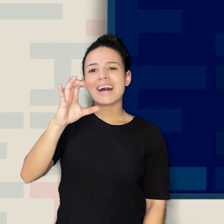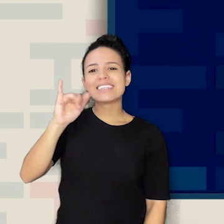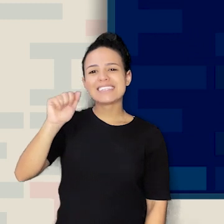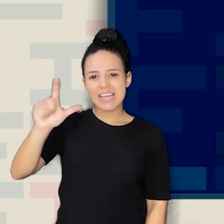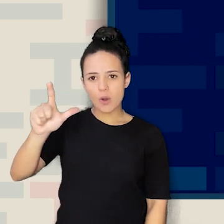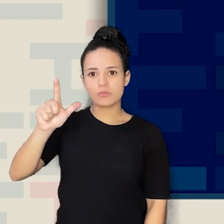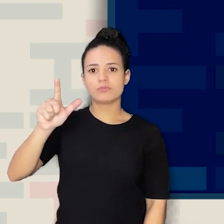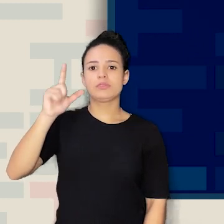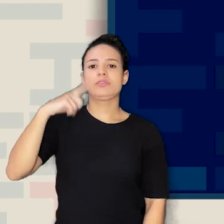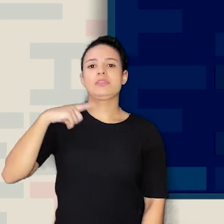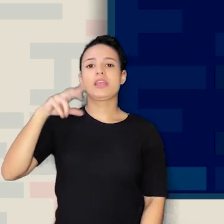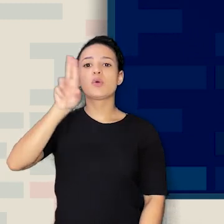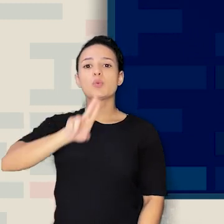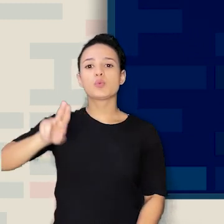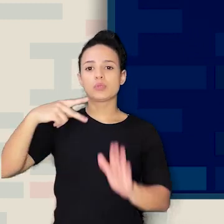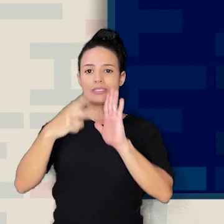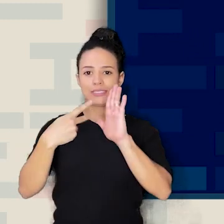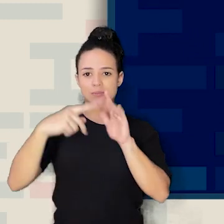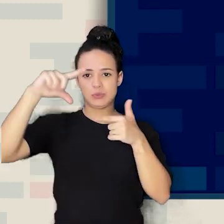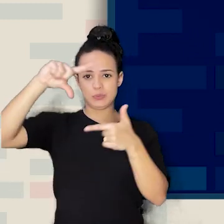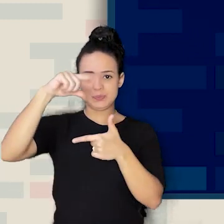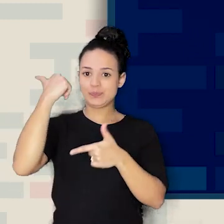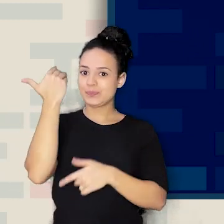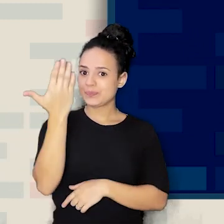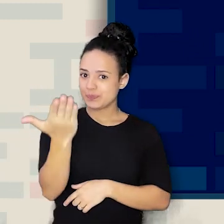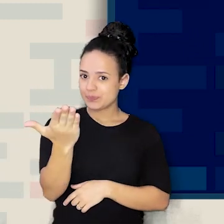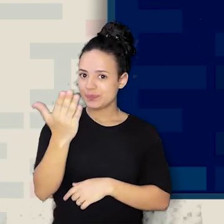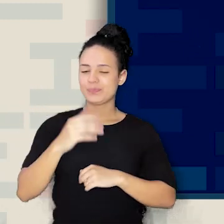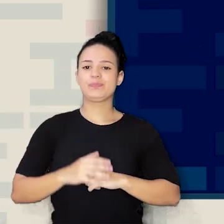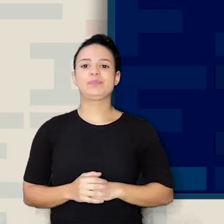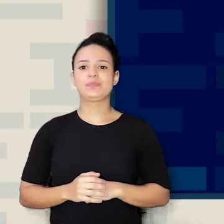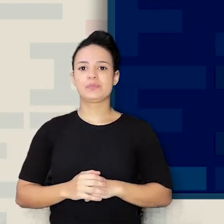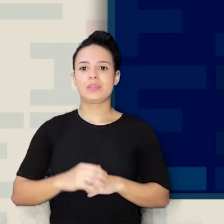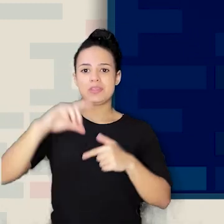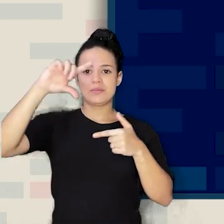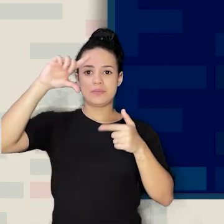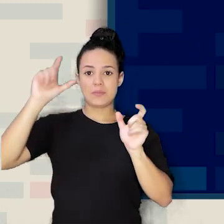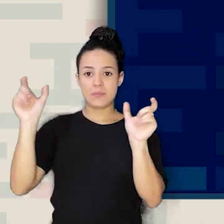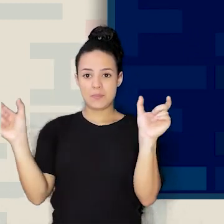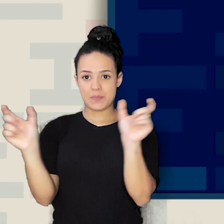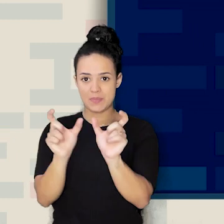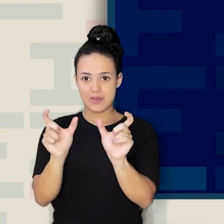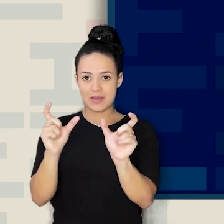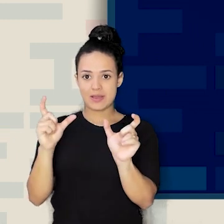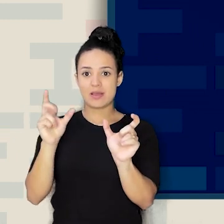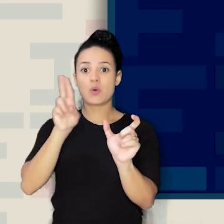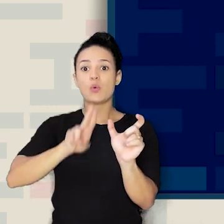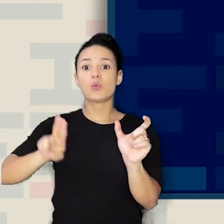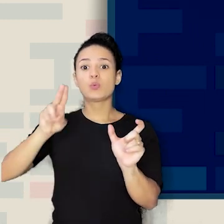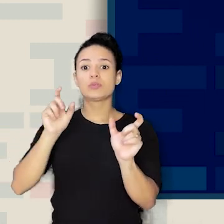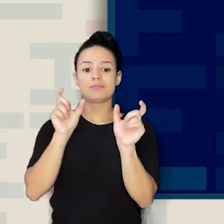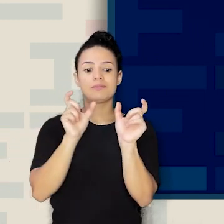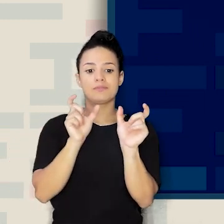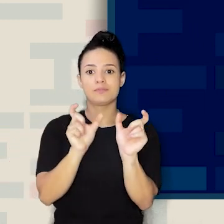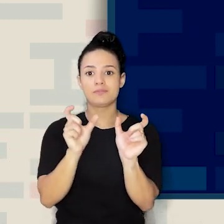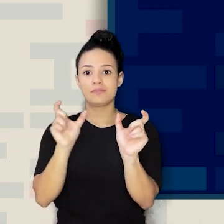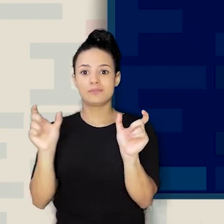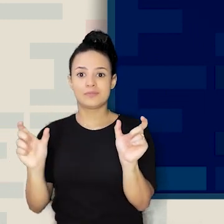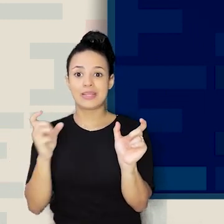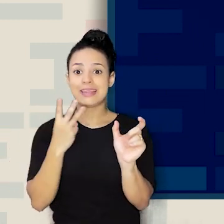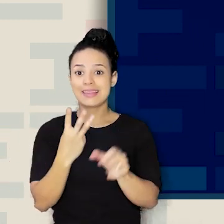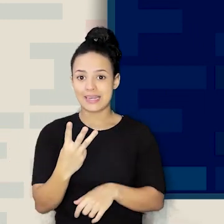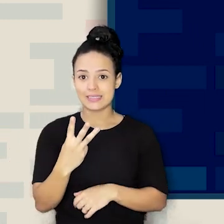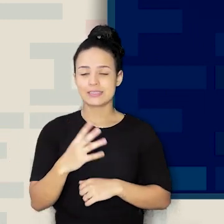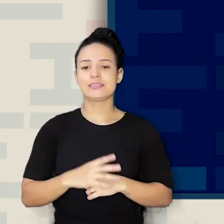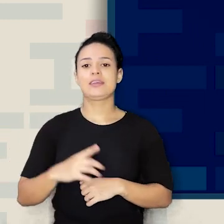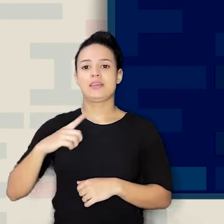2, 6, 1, 3, 3. Então é uma É um sinal composto formado por 3 células, tá?